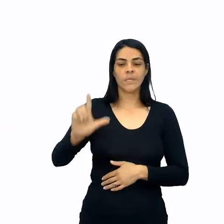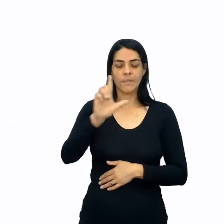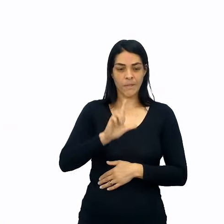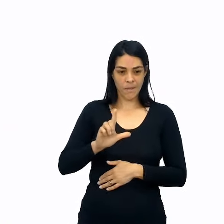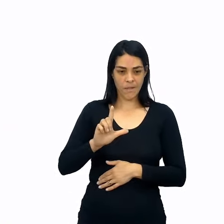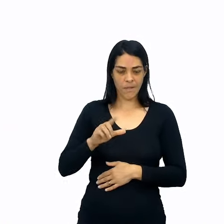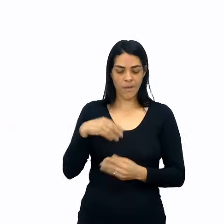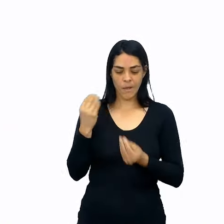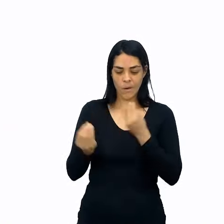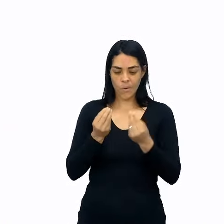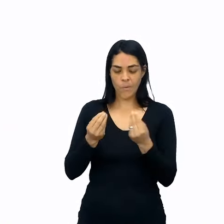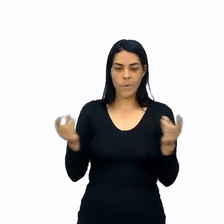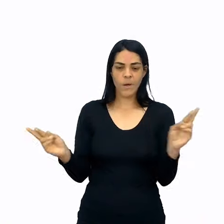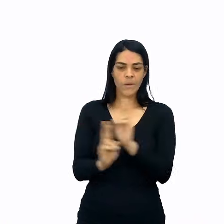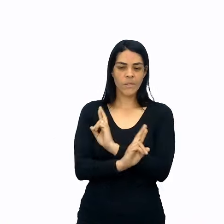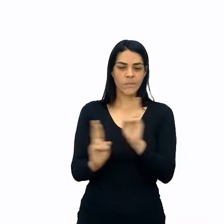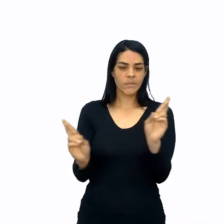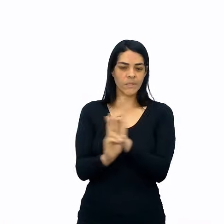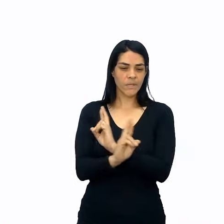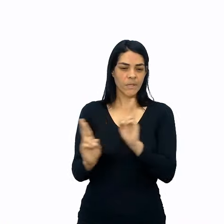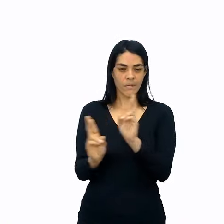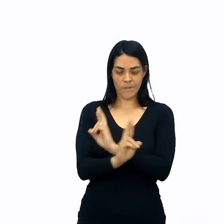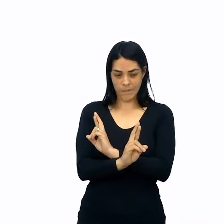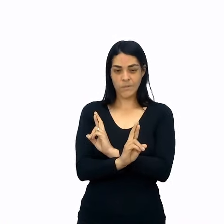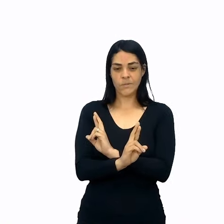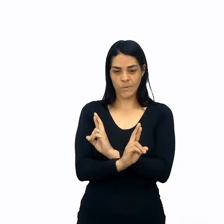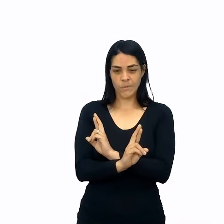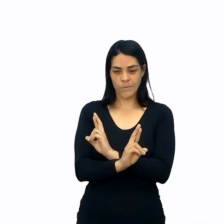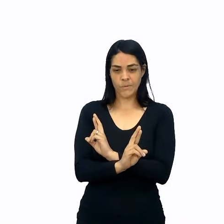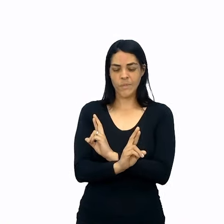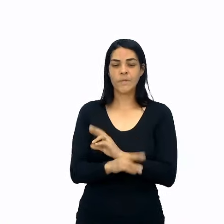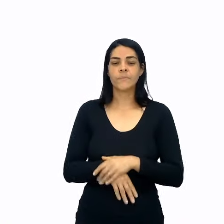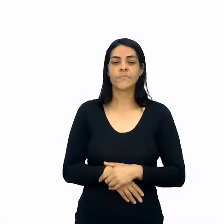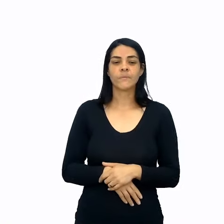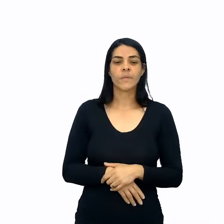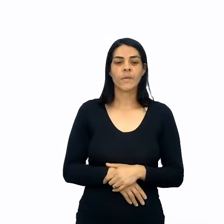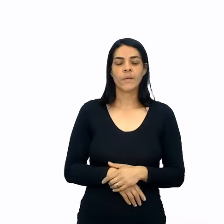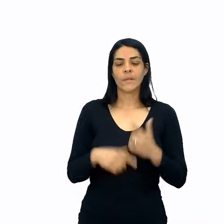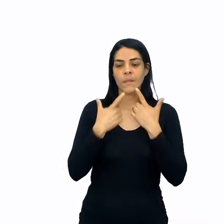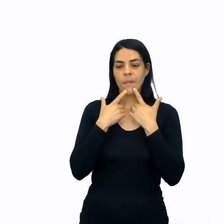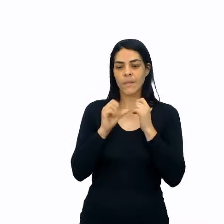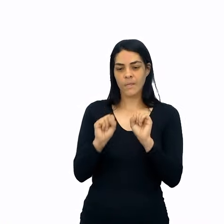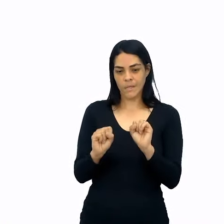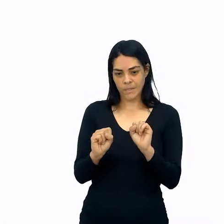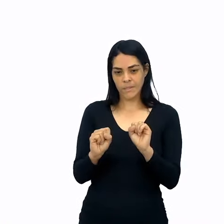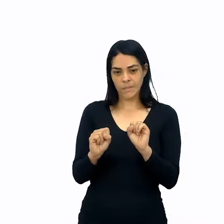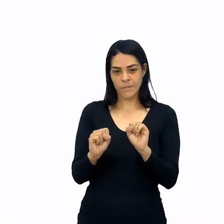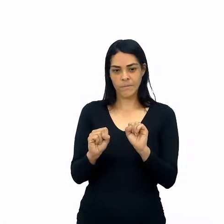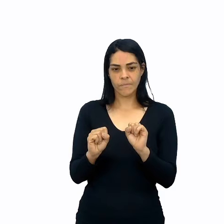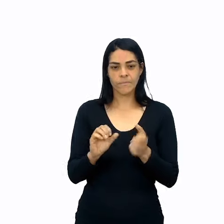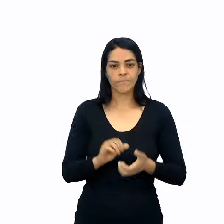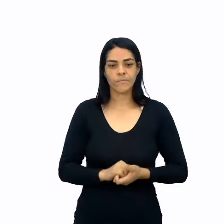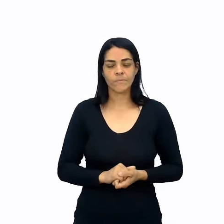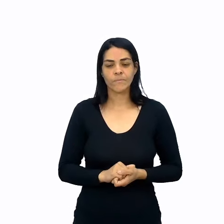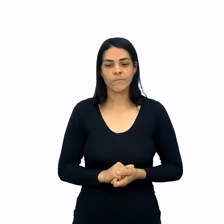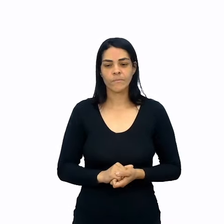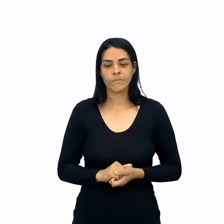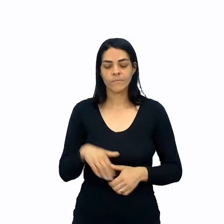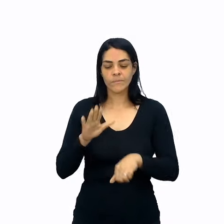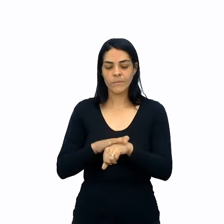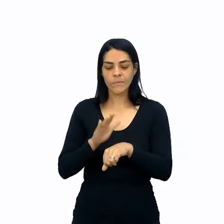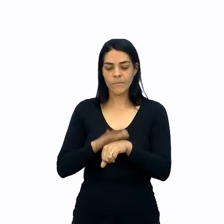relaciona tipologicamente nas linguagens, como a mimeses da ação por